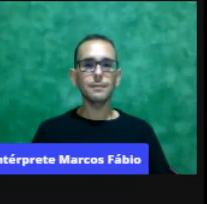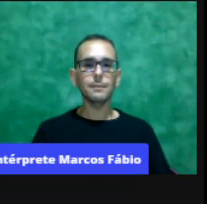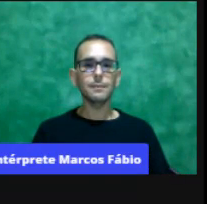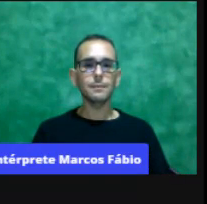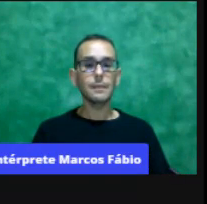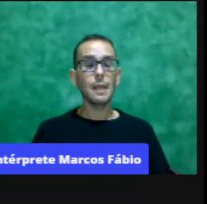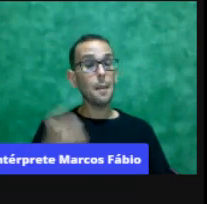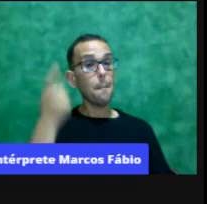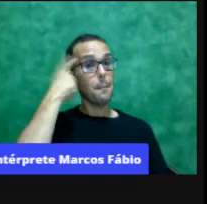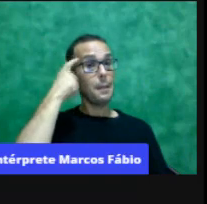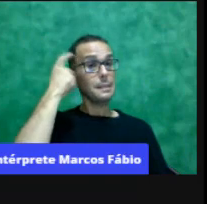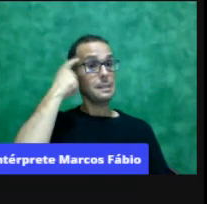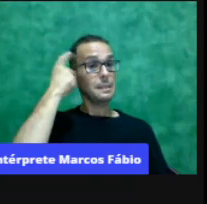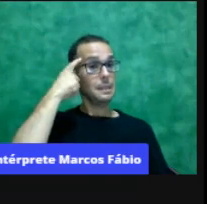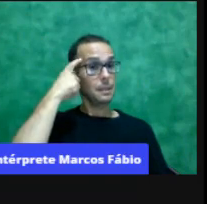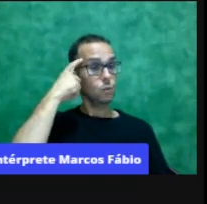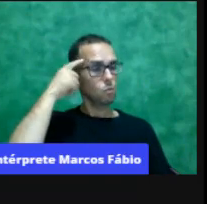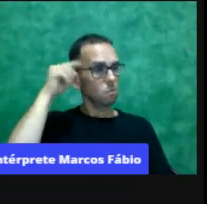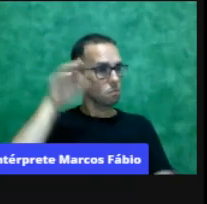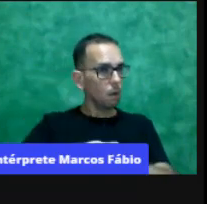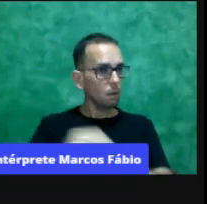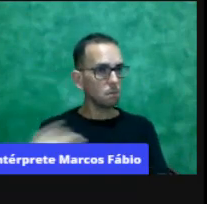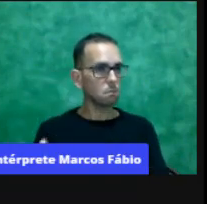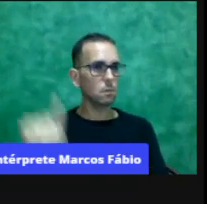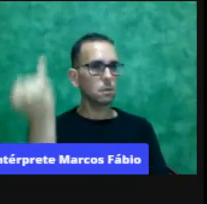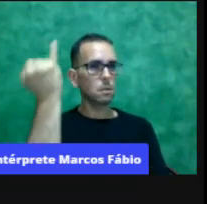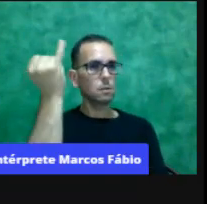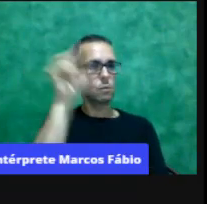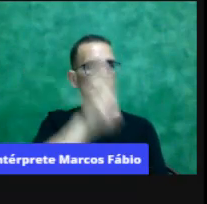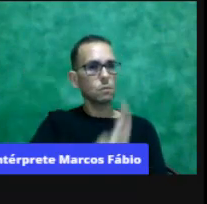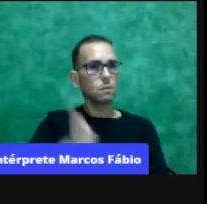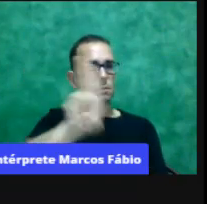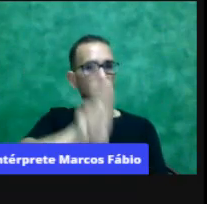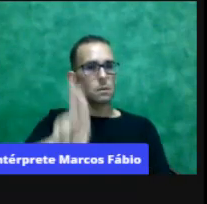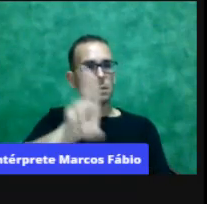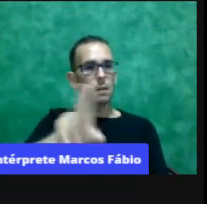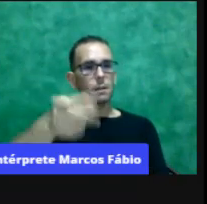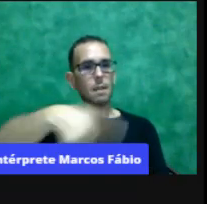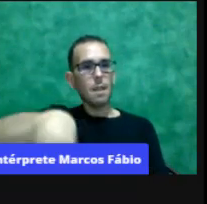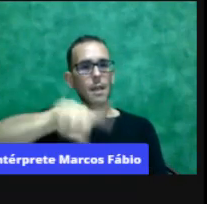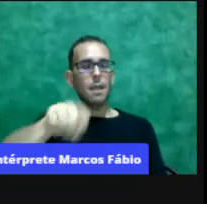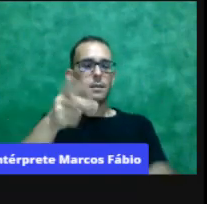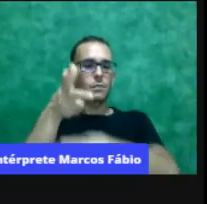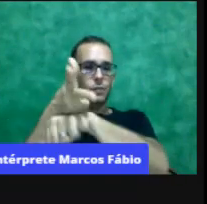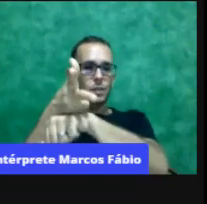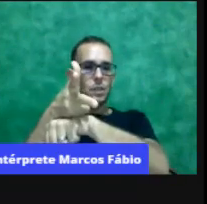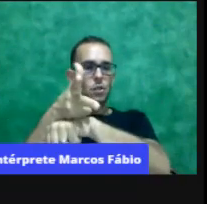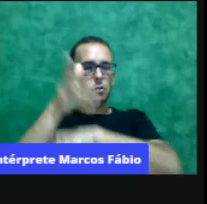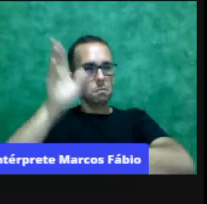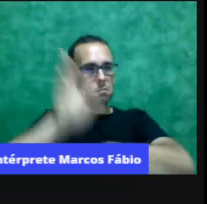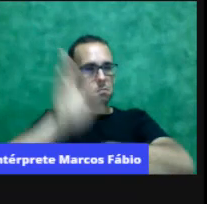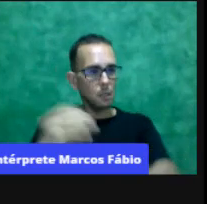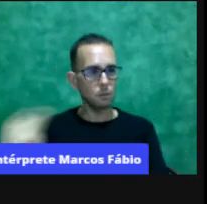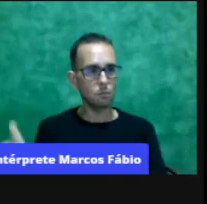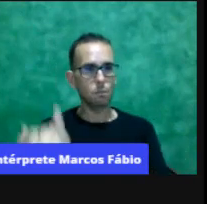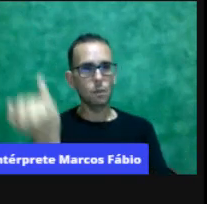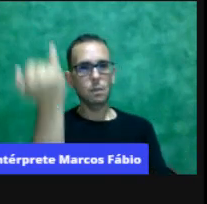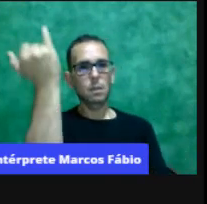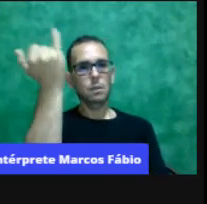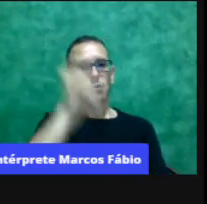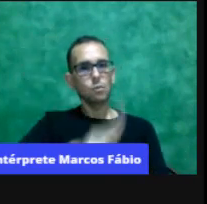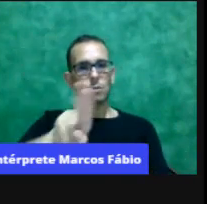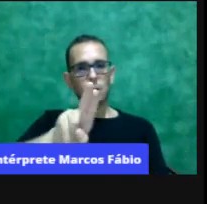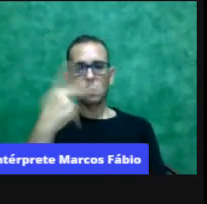E pensando nisso, o mais importante da gente utilizar, a gente trouxe todos esses vídeos, mas o mais importante na utilização